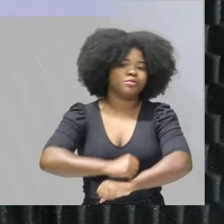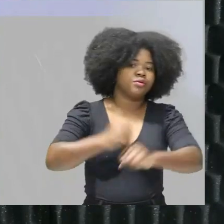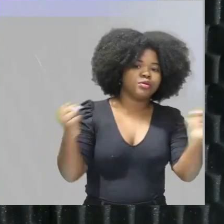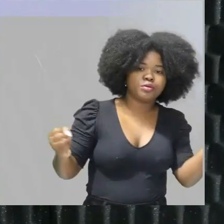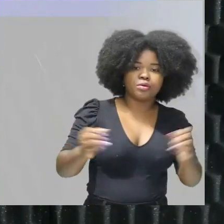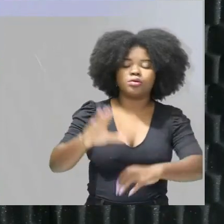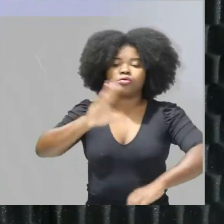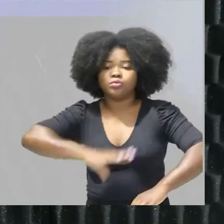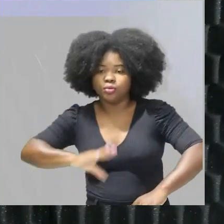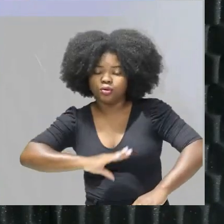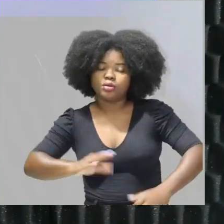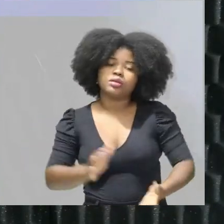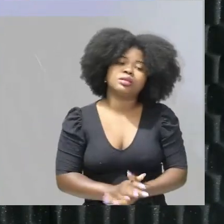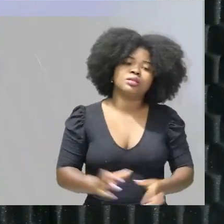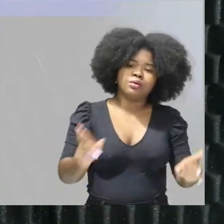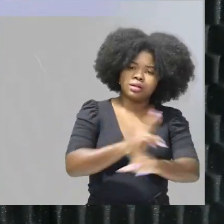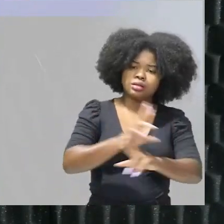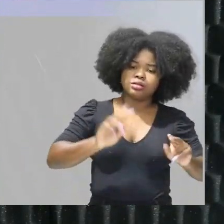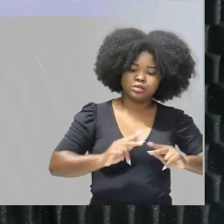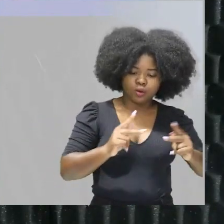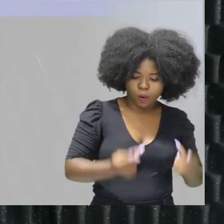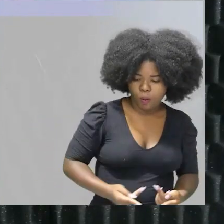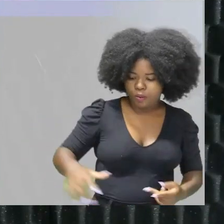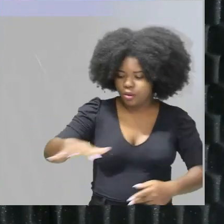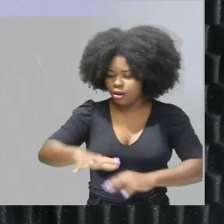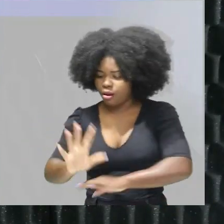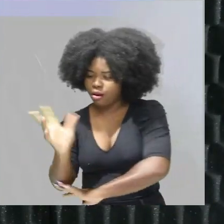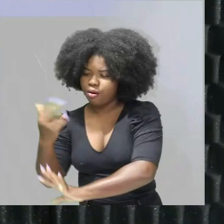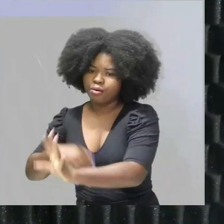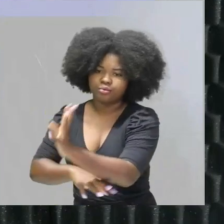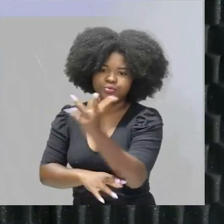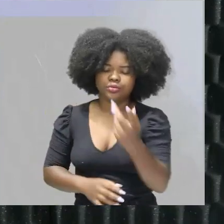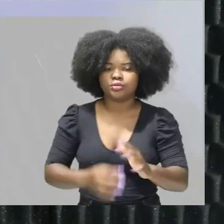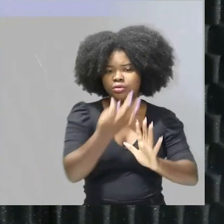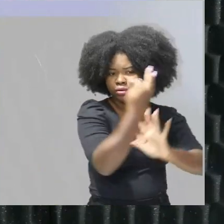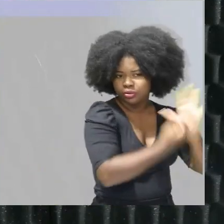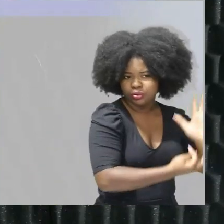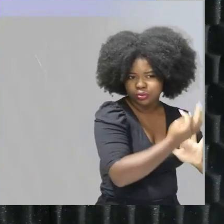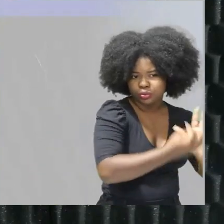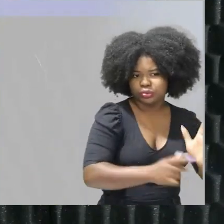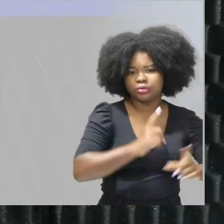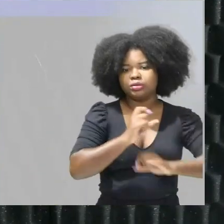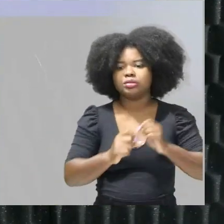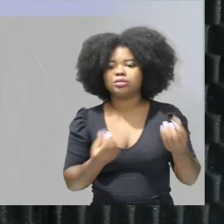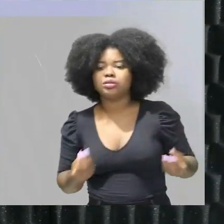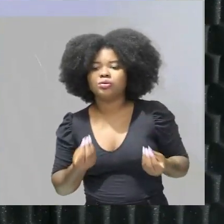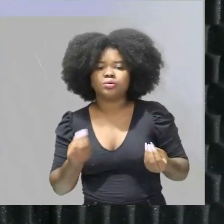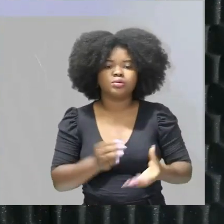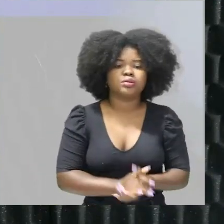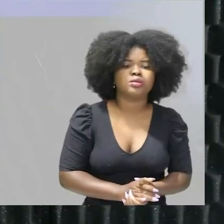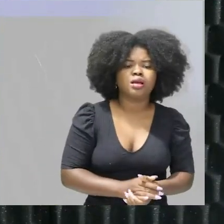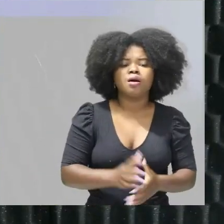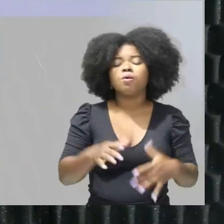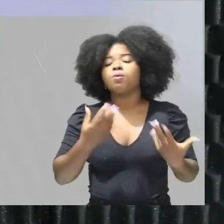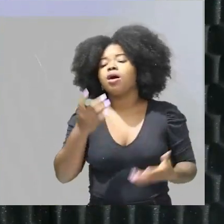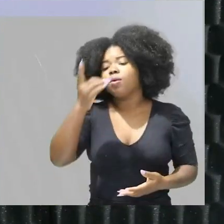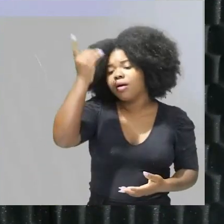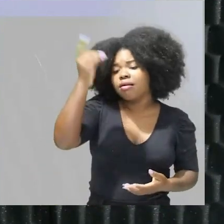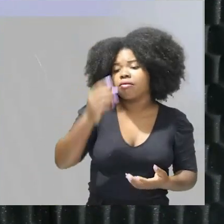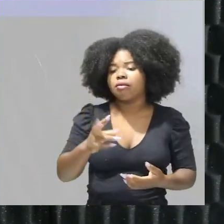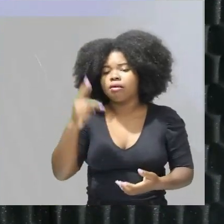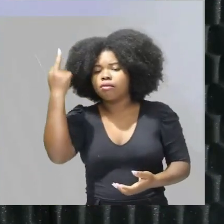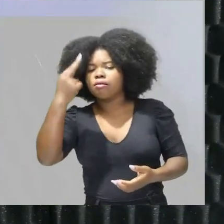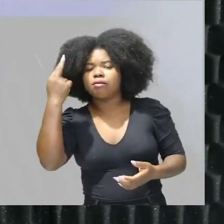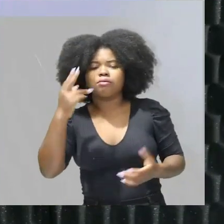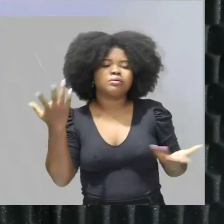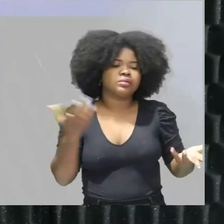então a relação entre homem natureza saltada no texto refletir a permanência da seguinte ideia da seguinte escola